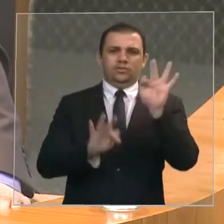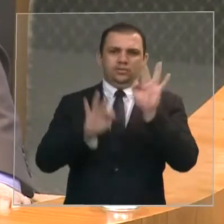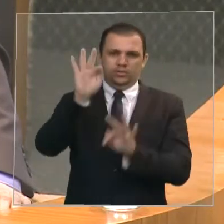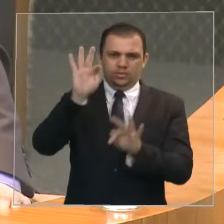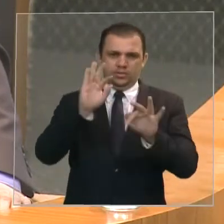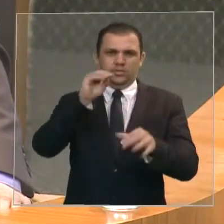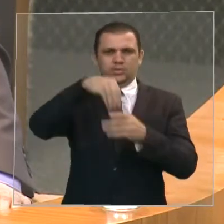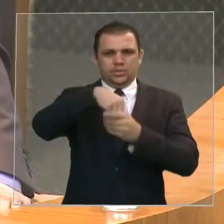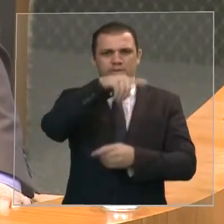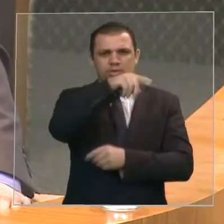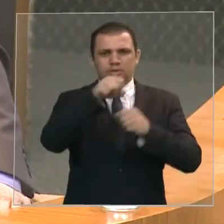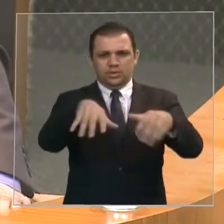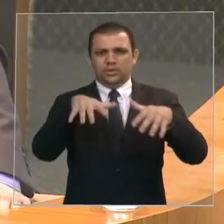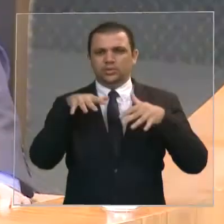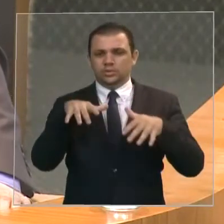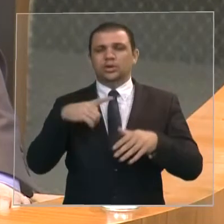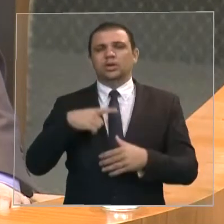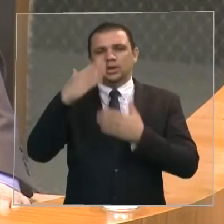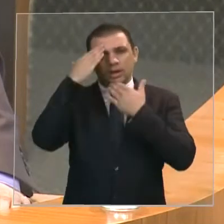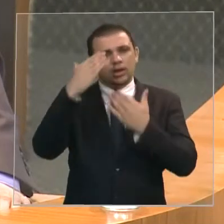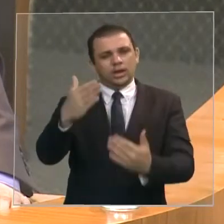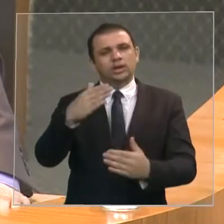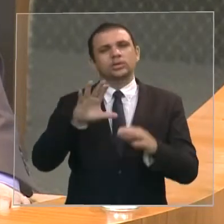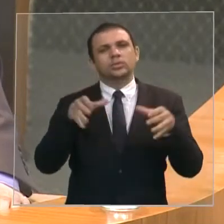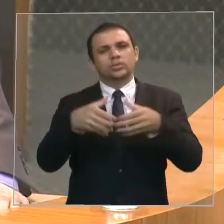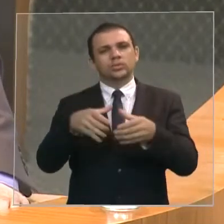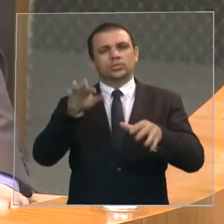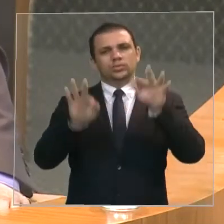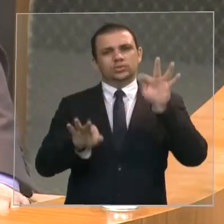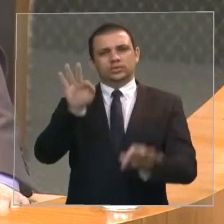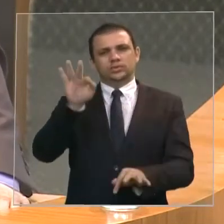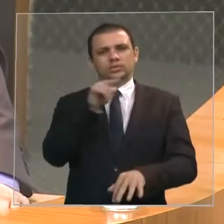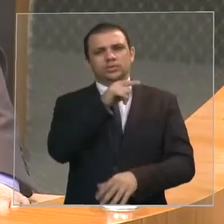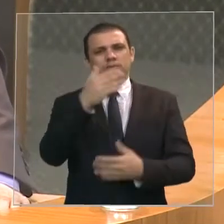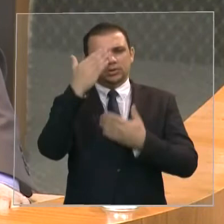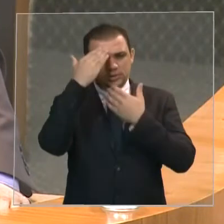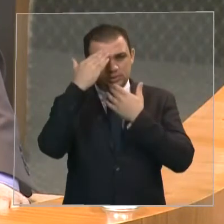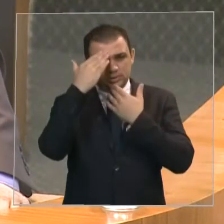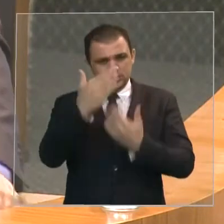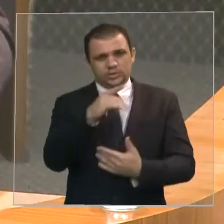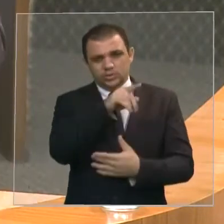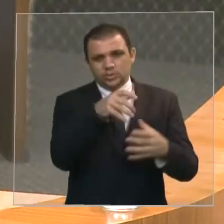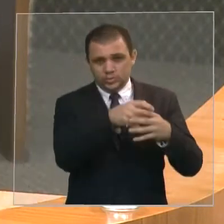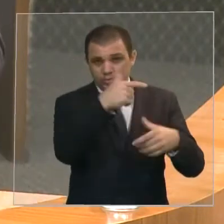a toda a equipe da FIEMA, que nos permitiu